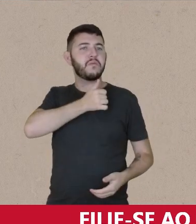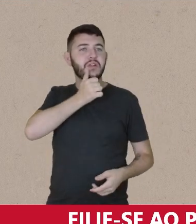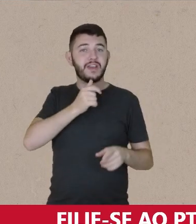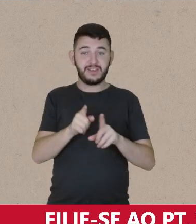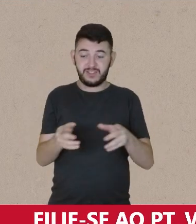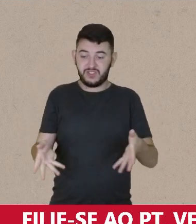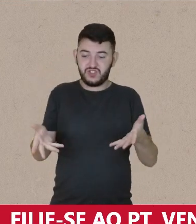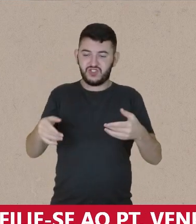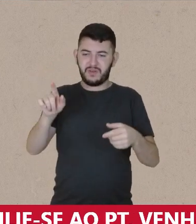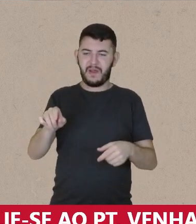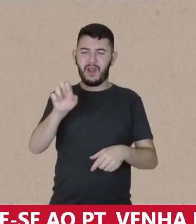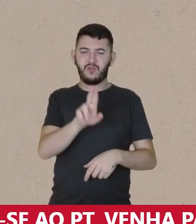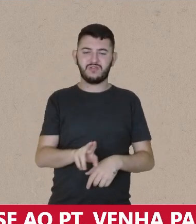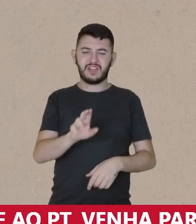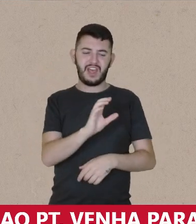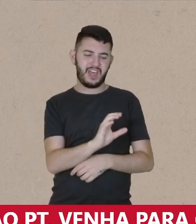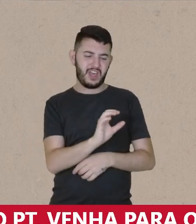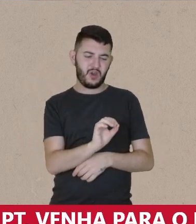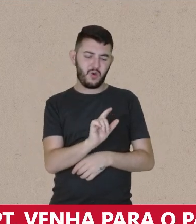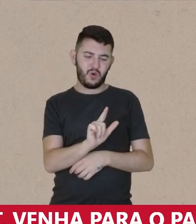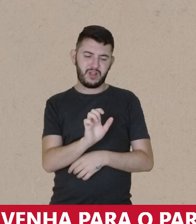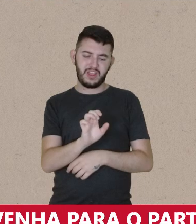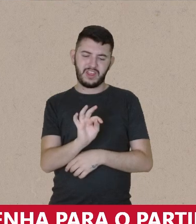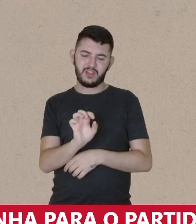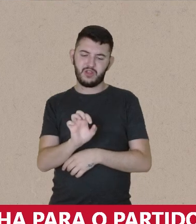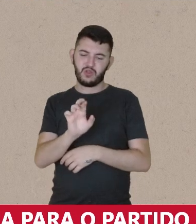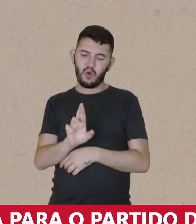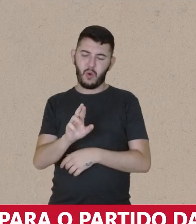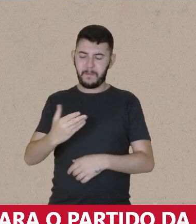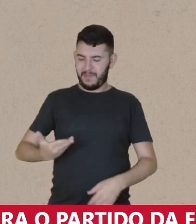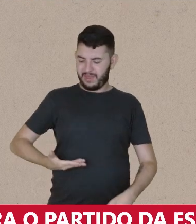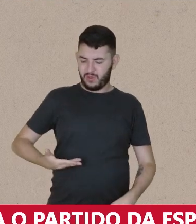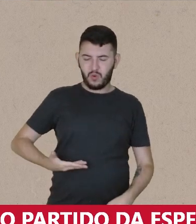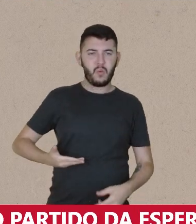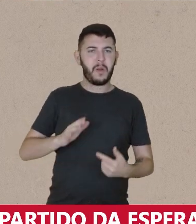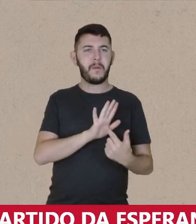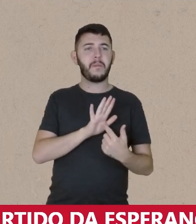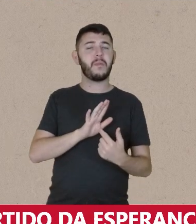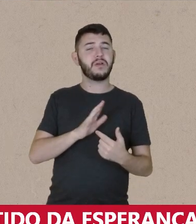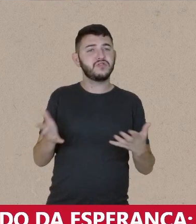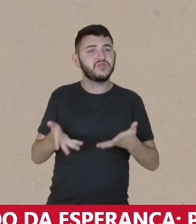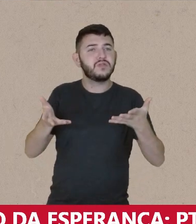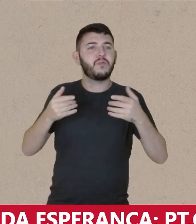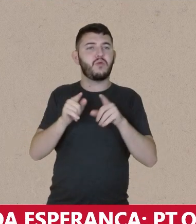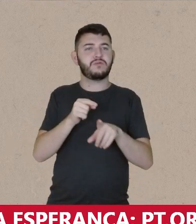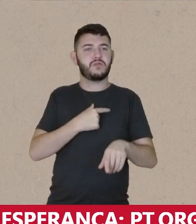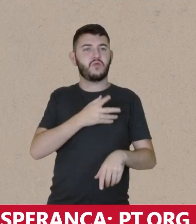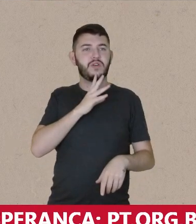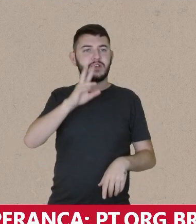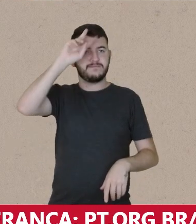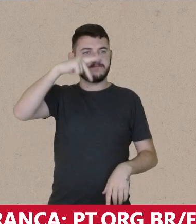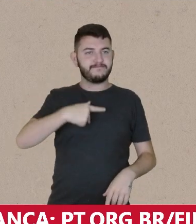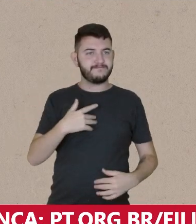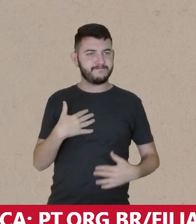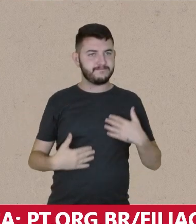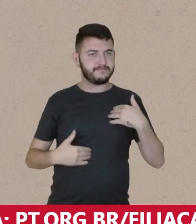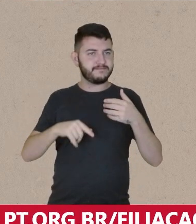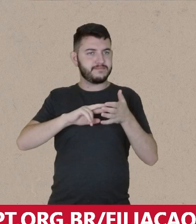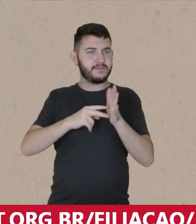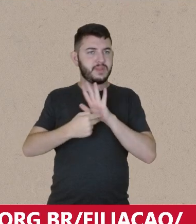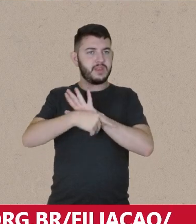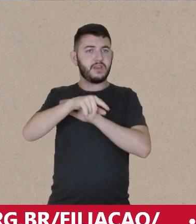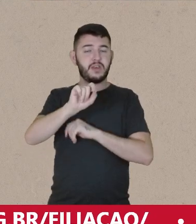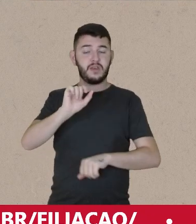usar um coletor menstrual, por exemplo, está se estimulando que ela conheça o próprio corpo. Então, isso é um processo de mudança cultural